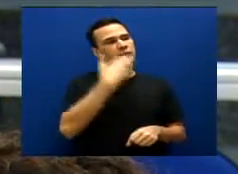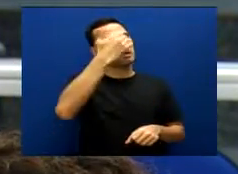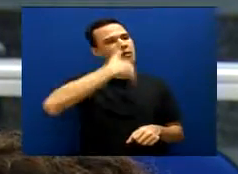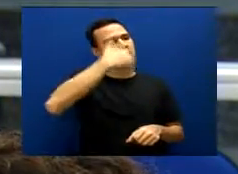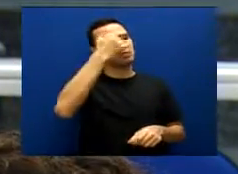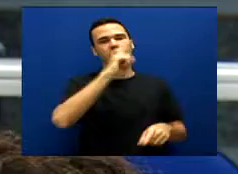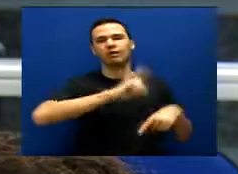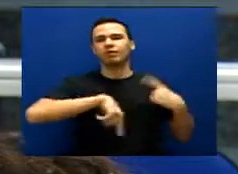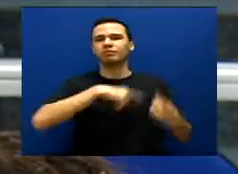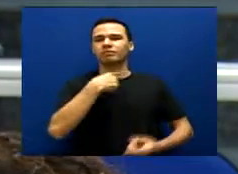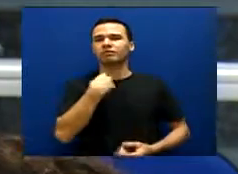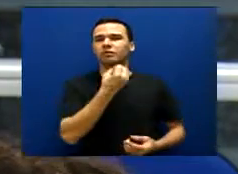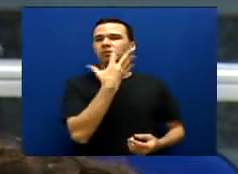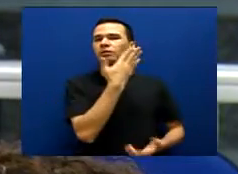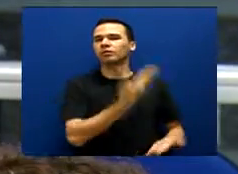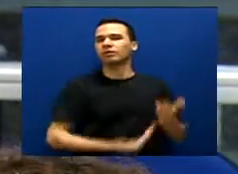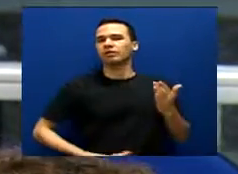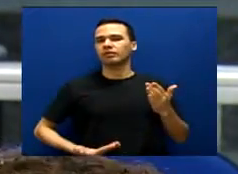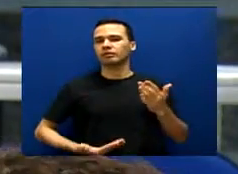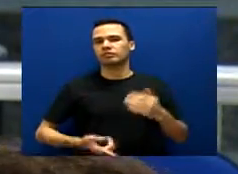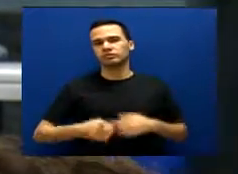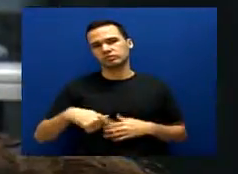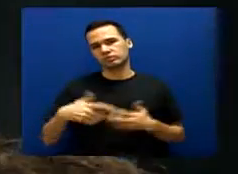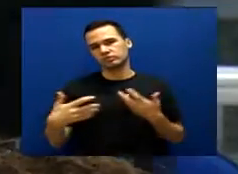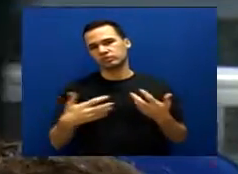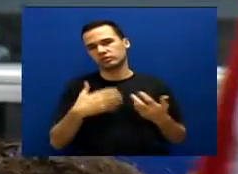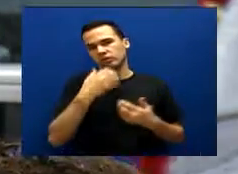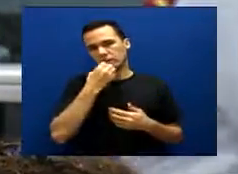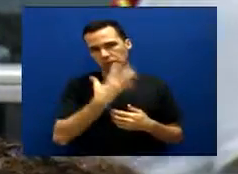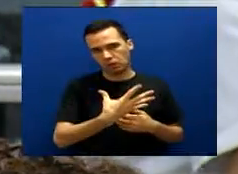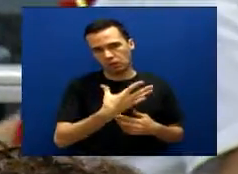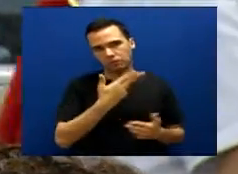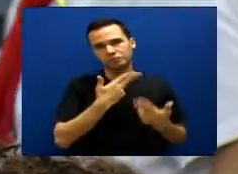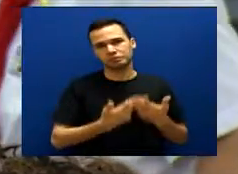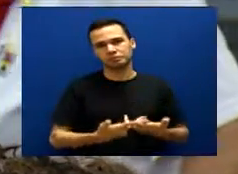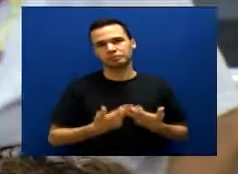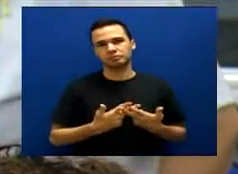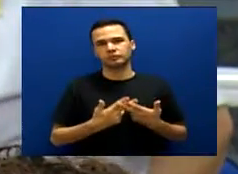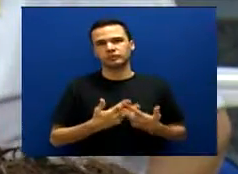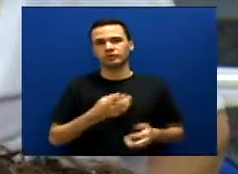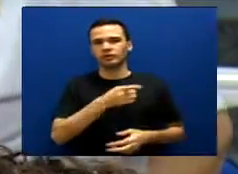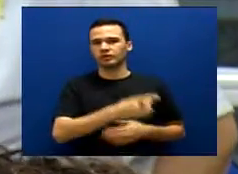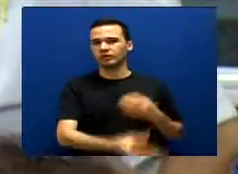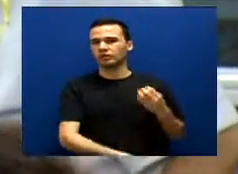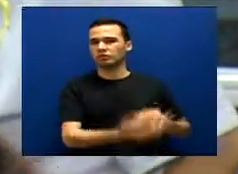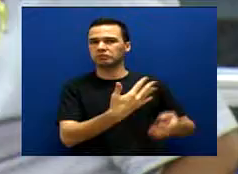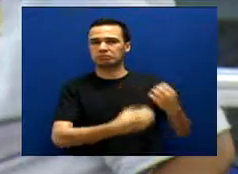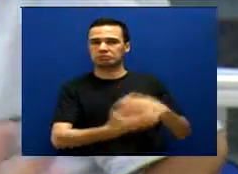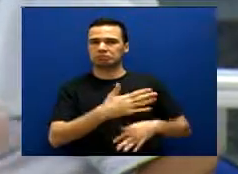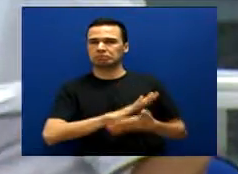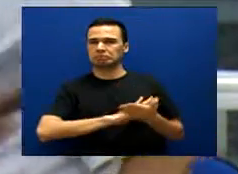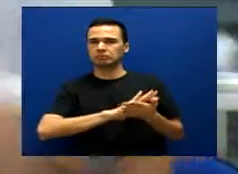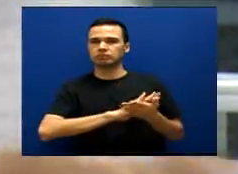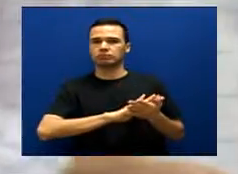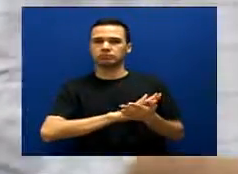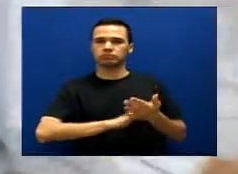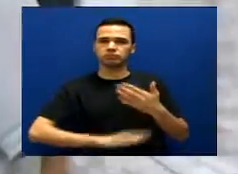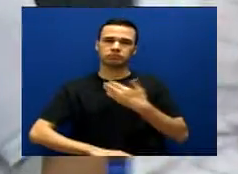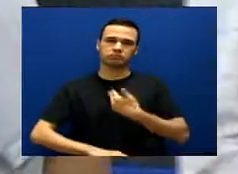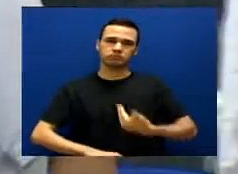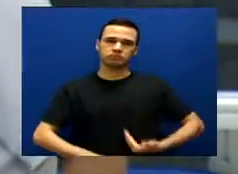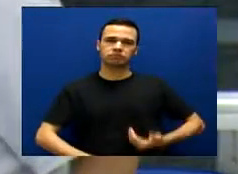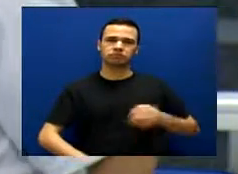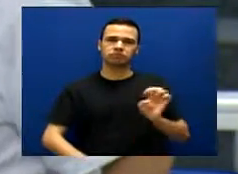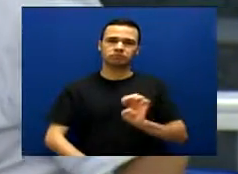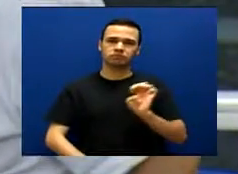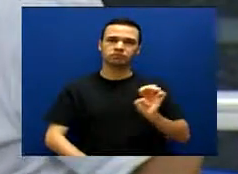perde o bom. Aqui, no caso, nós estamos tentando salvar pelo menos o bom. É isso mesmo. Já que não chega nada, né, do nossa